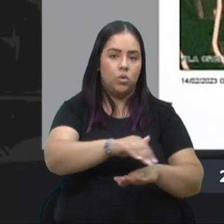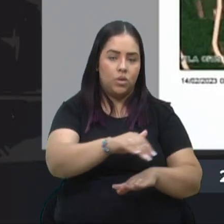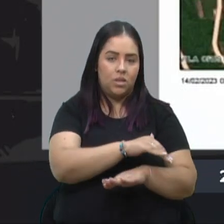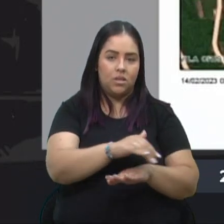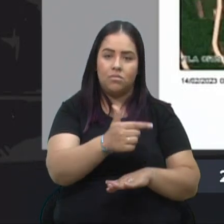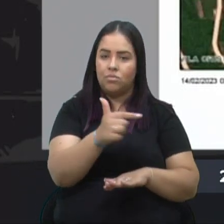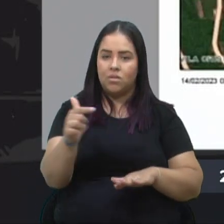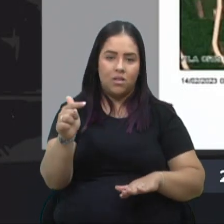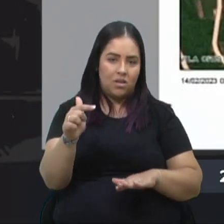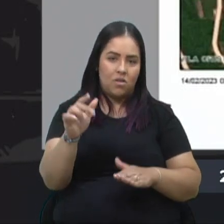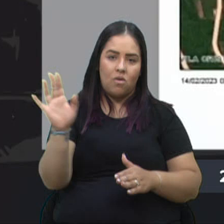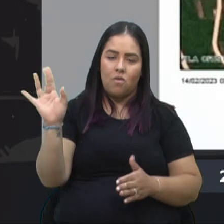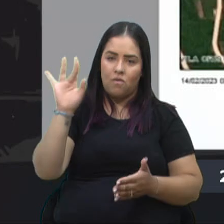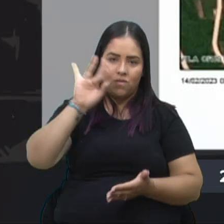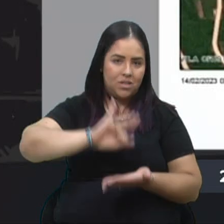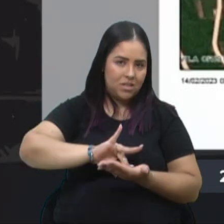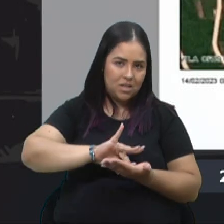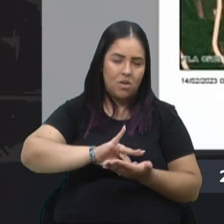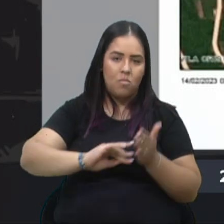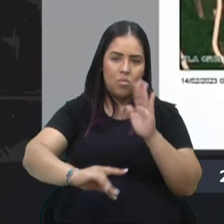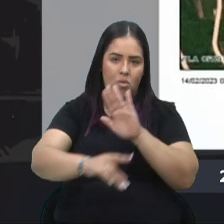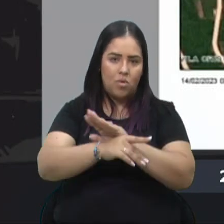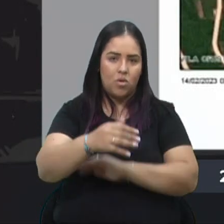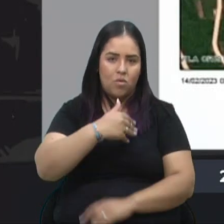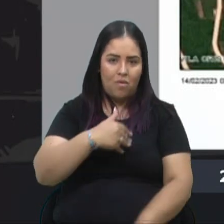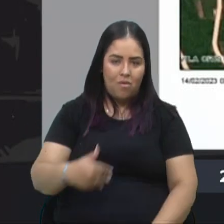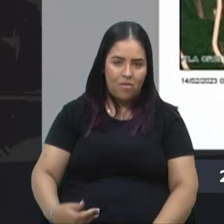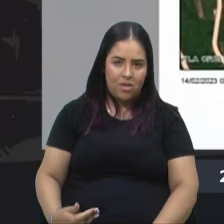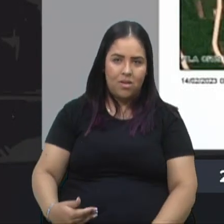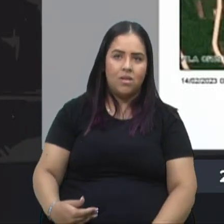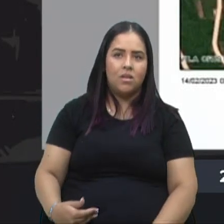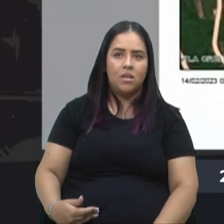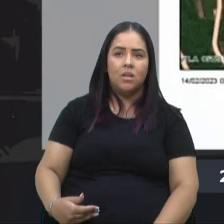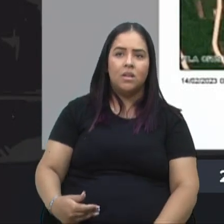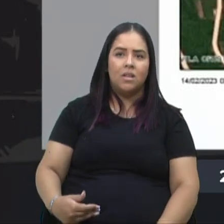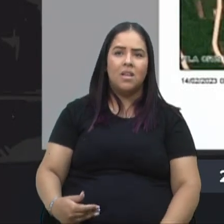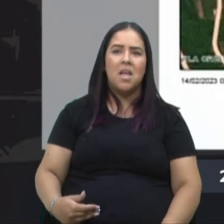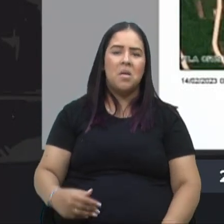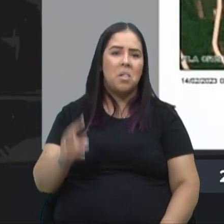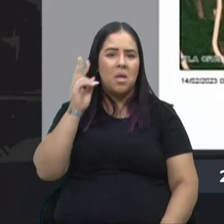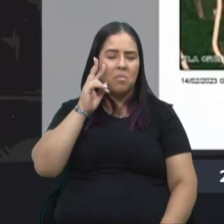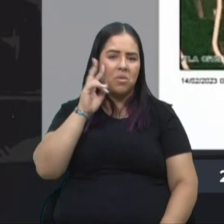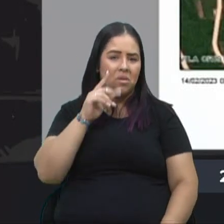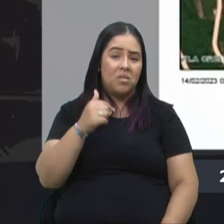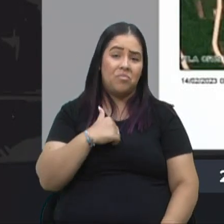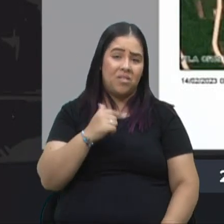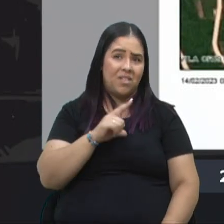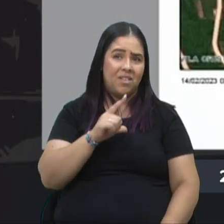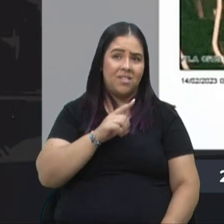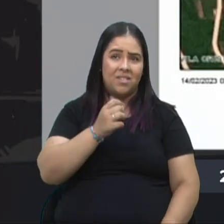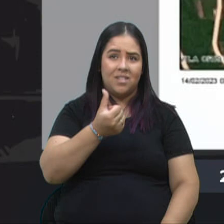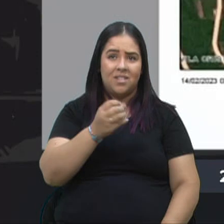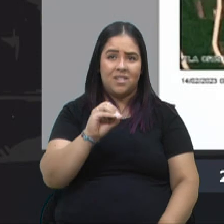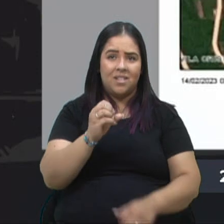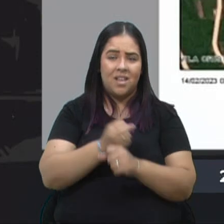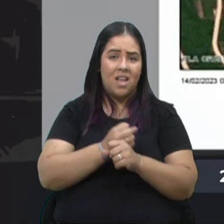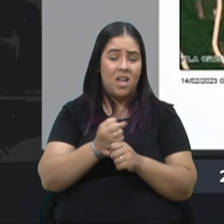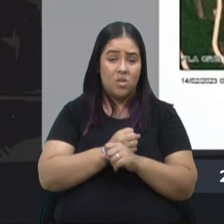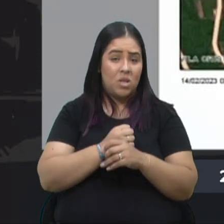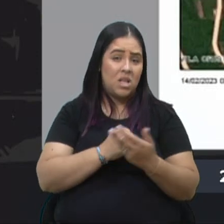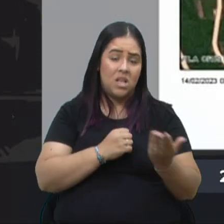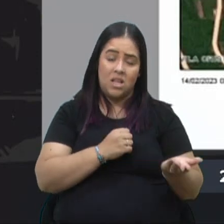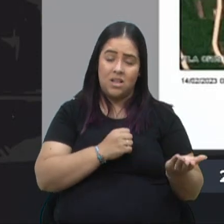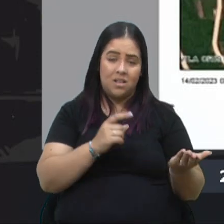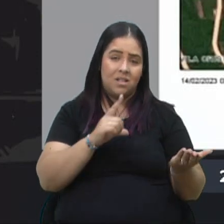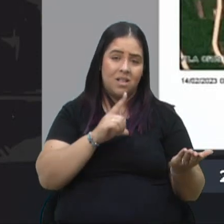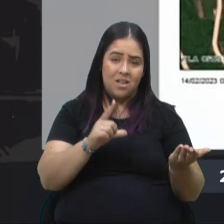reconhecidas públicas e o mentoristolinha mora lá dentro desse que eu me conheço eu tenho 60 anos E desde lá Vereador